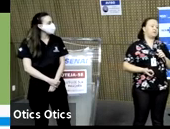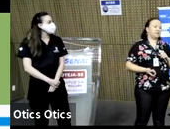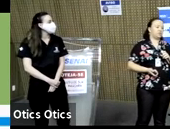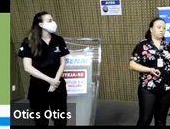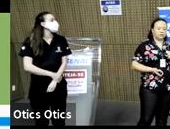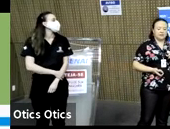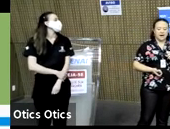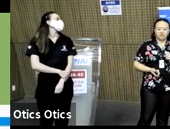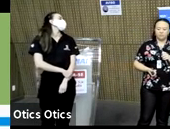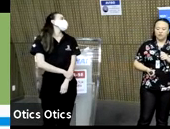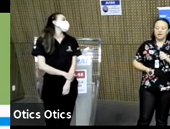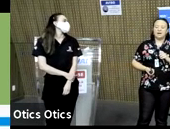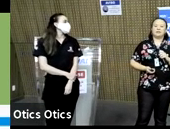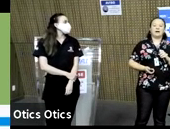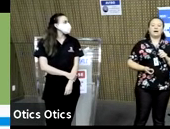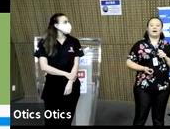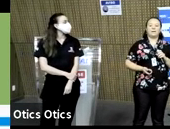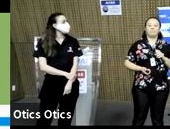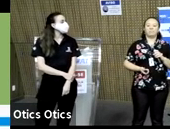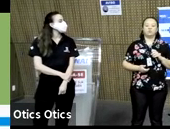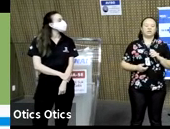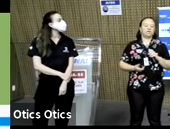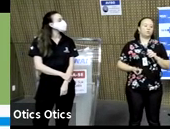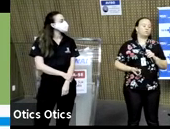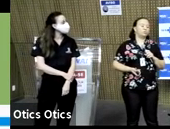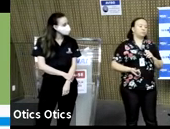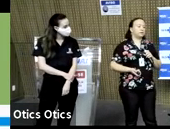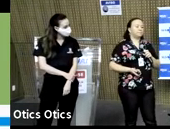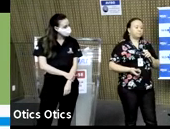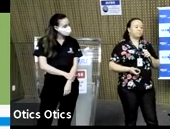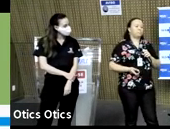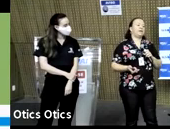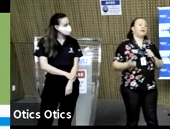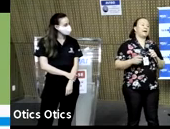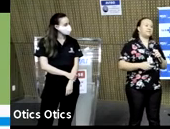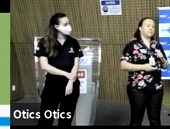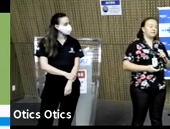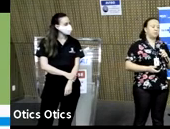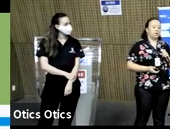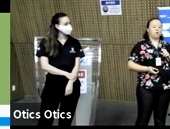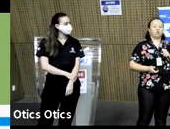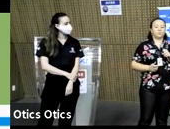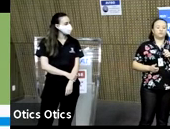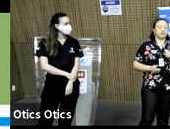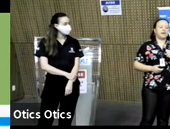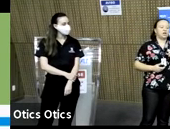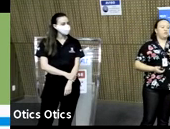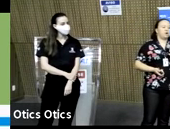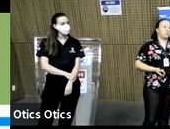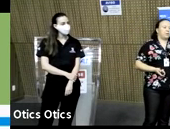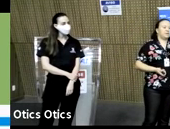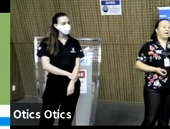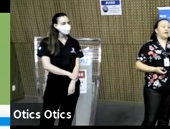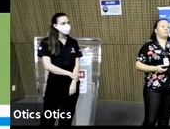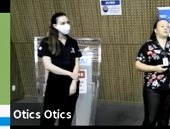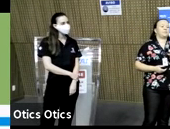do paciente com a unidade. Durante a consulta, E na recepção, os profissionais já informam